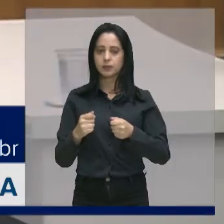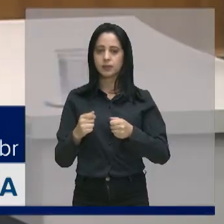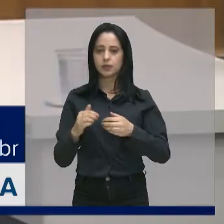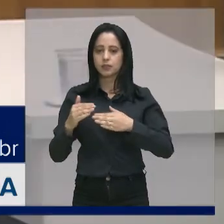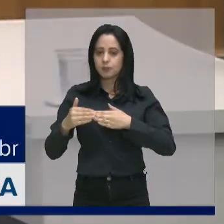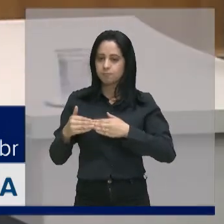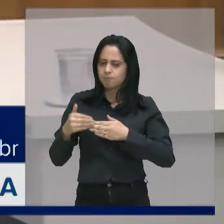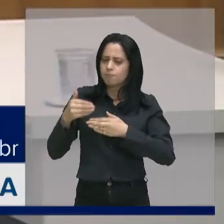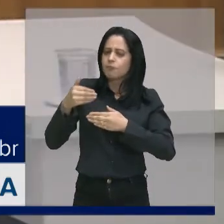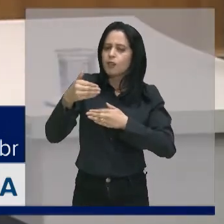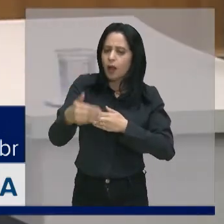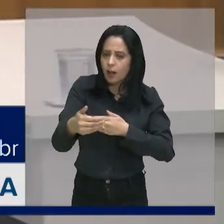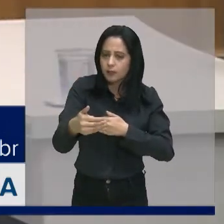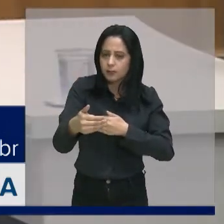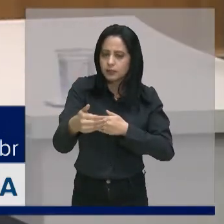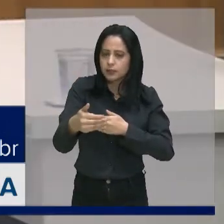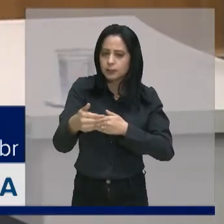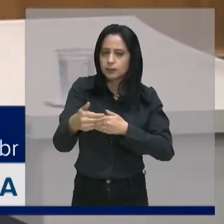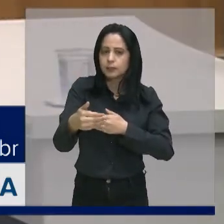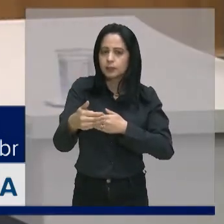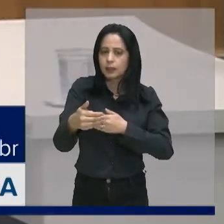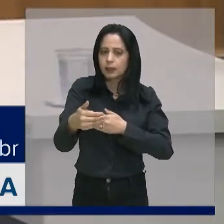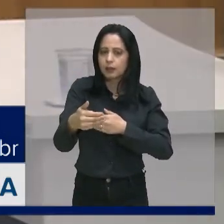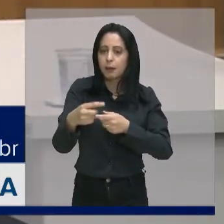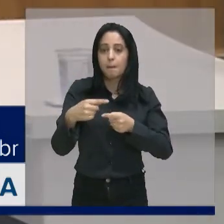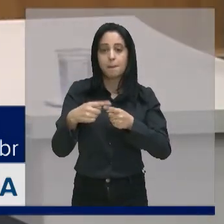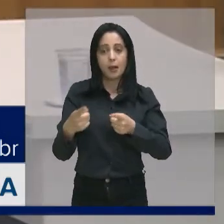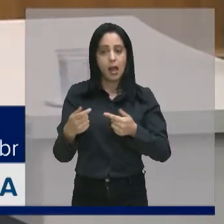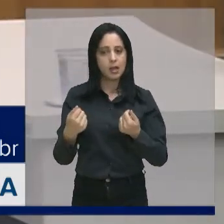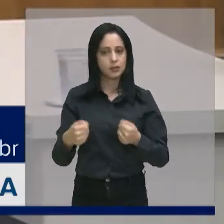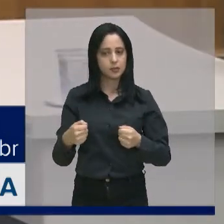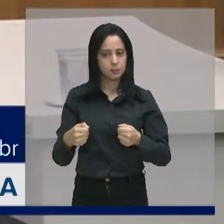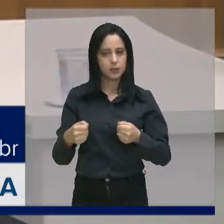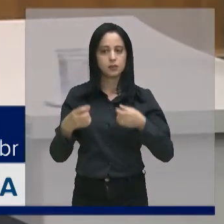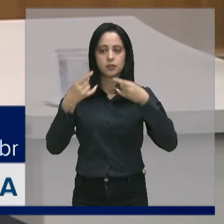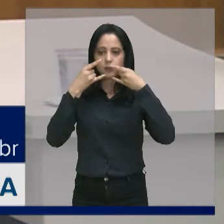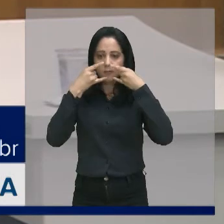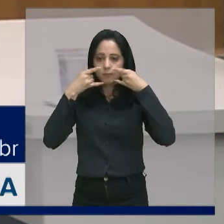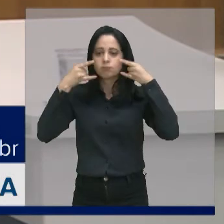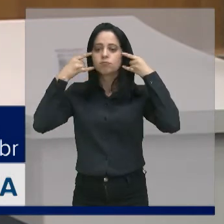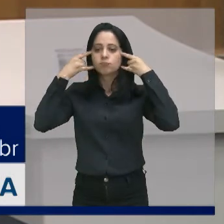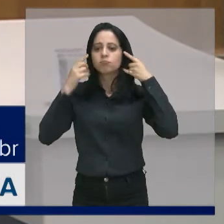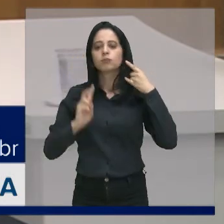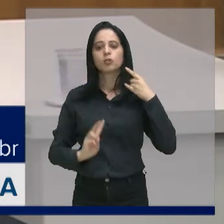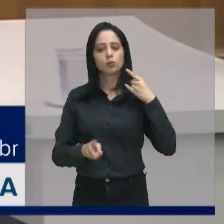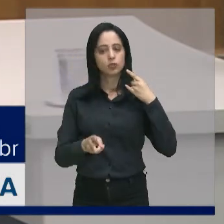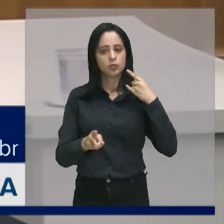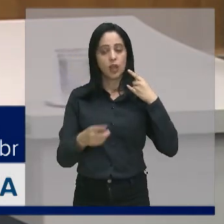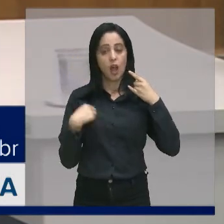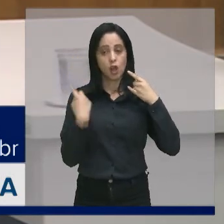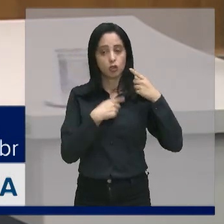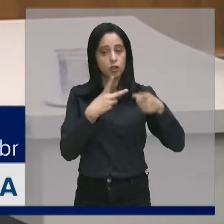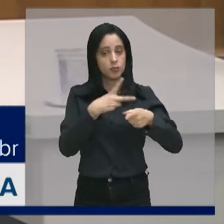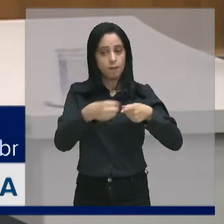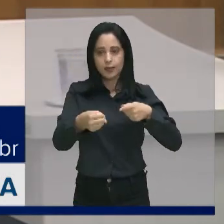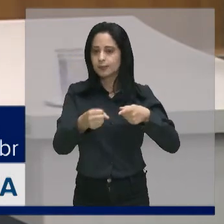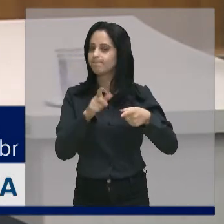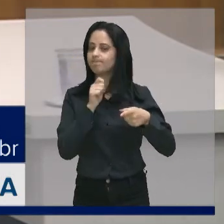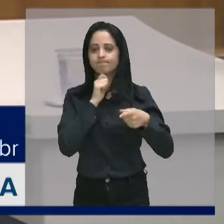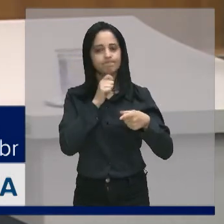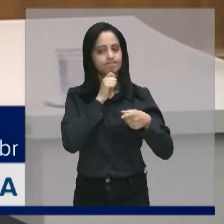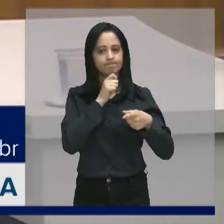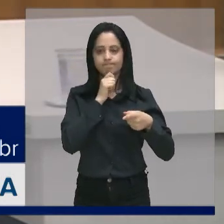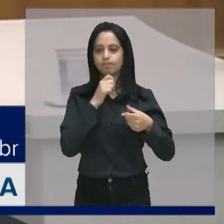tirando máscara, não ir abrindo tudo assim, não, porque a vitória ainda não chegou, não. A gente tem que ter muito cuidado com isso